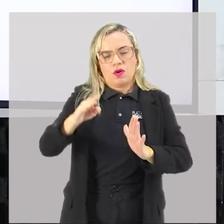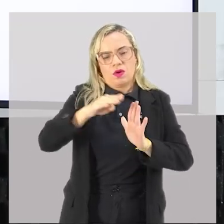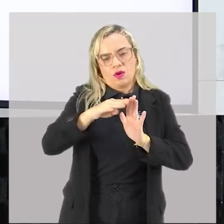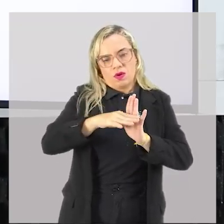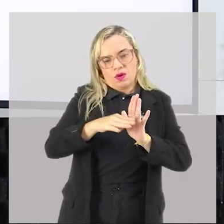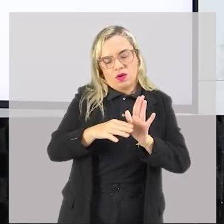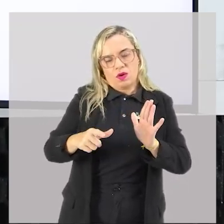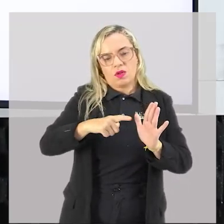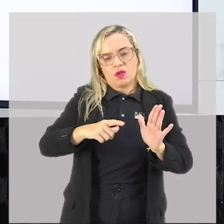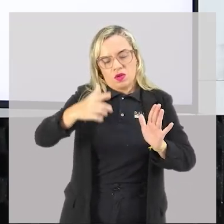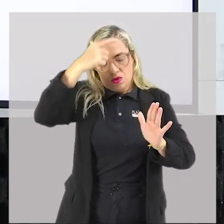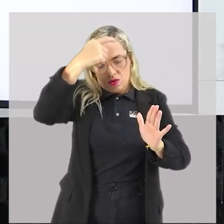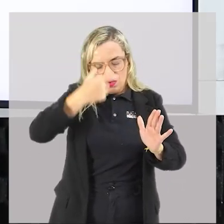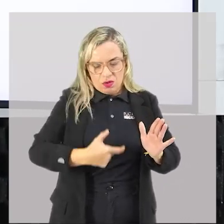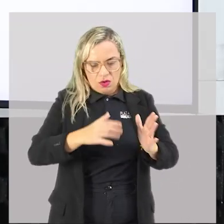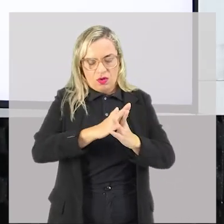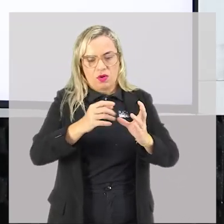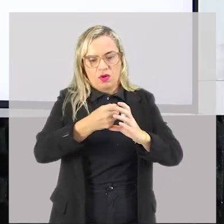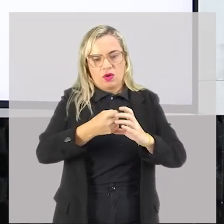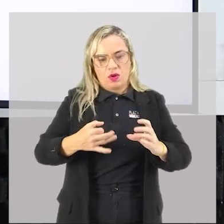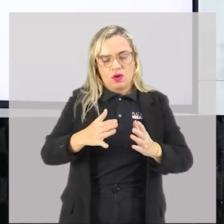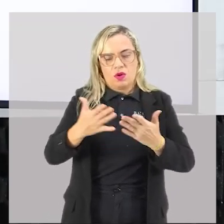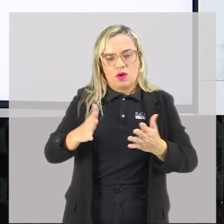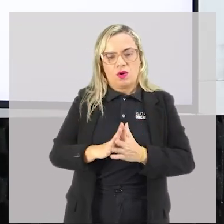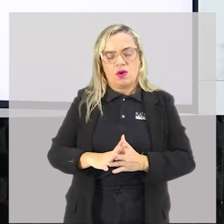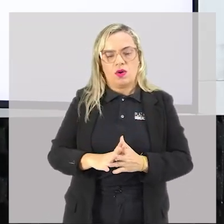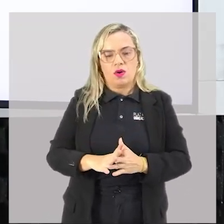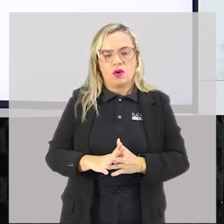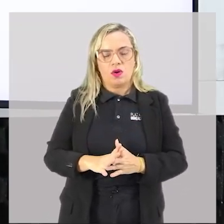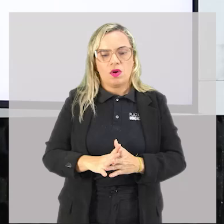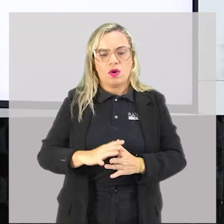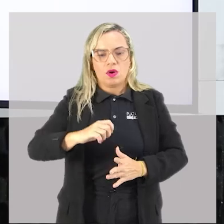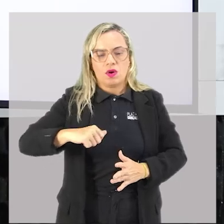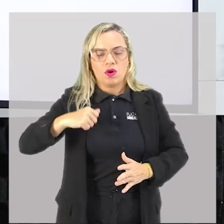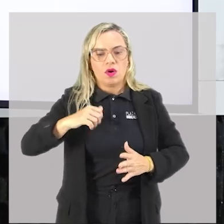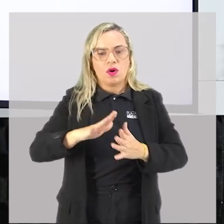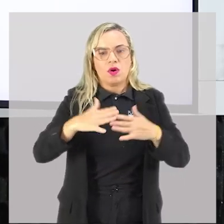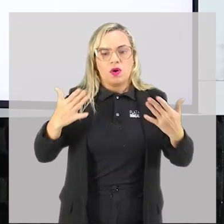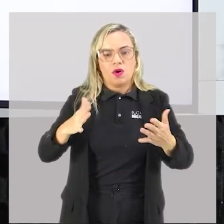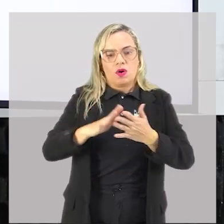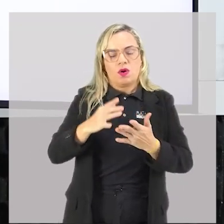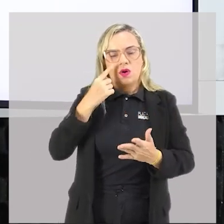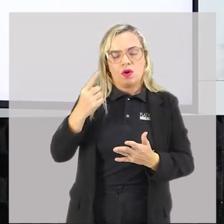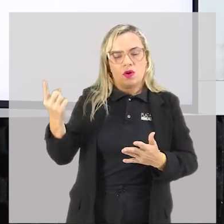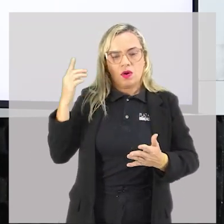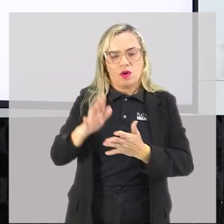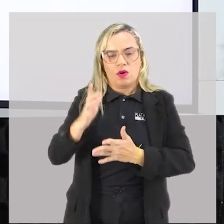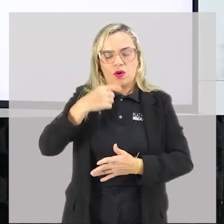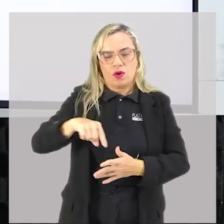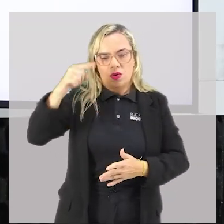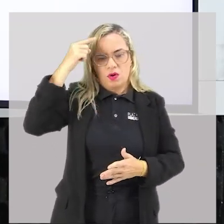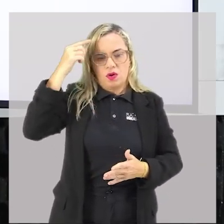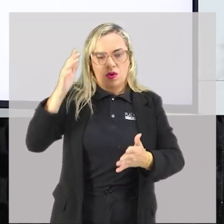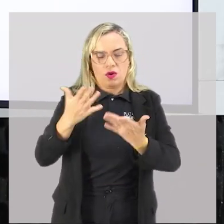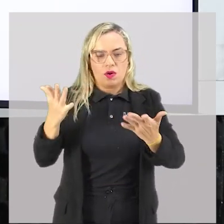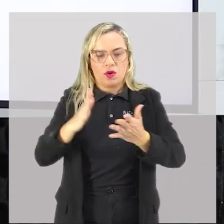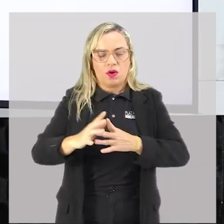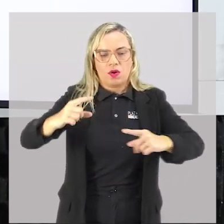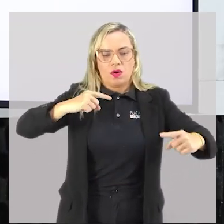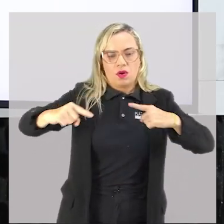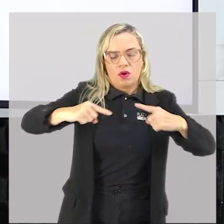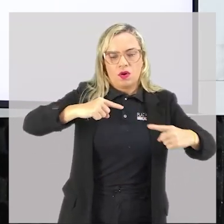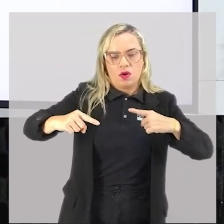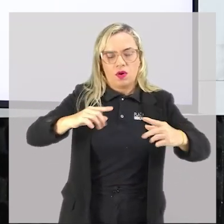eu tenho perfil por isso, por isso, por isso. Porque quando se pensa numa entrevista de trabalho, você está competindo com outras pessoas. Então, é